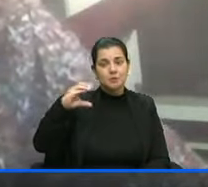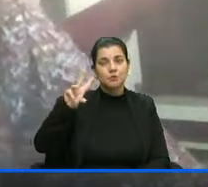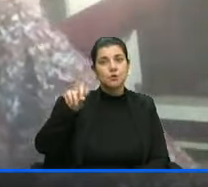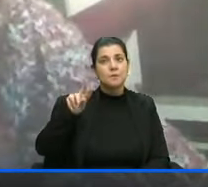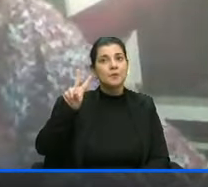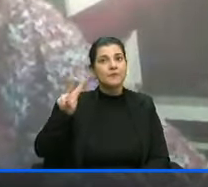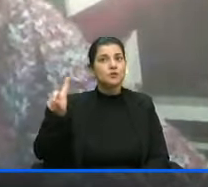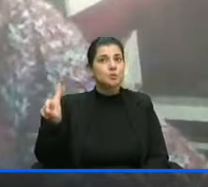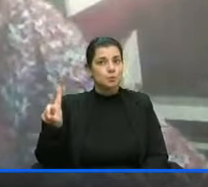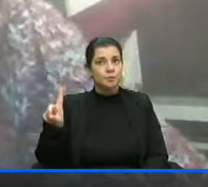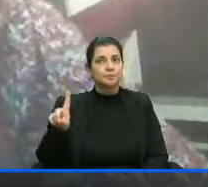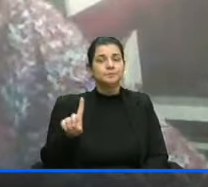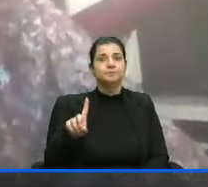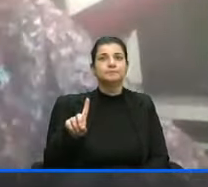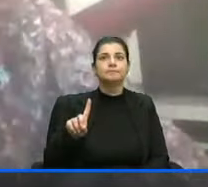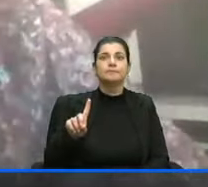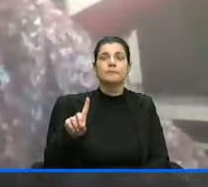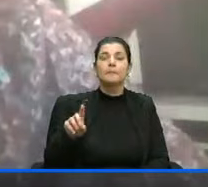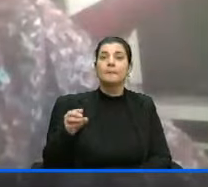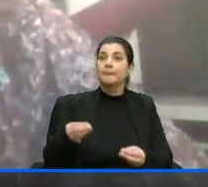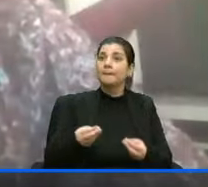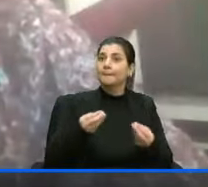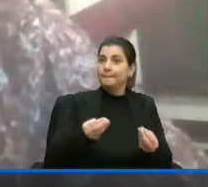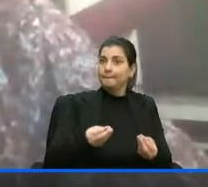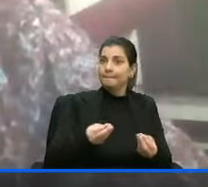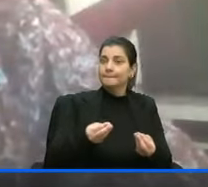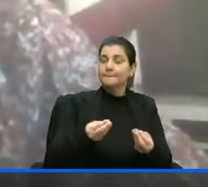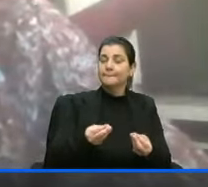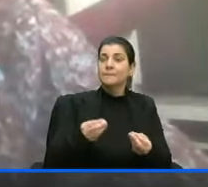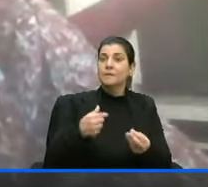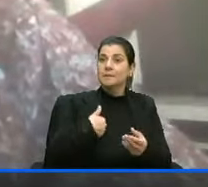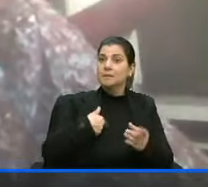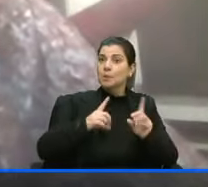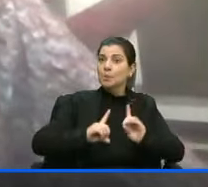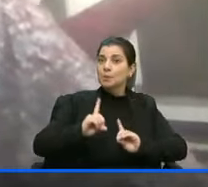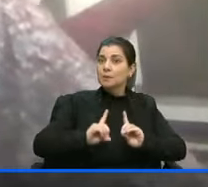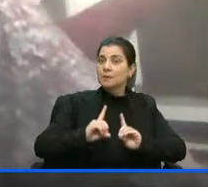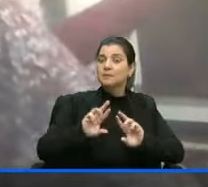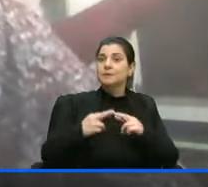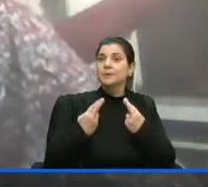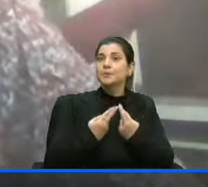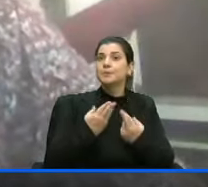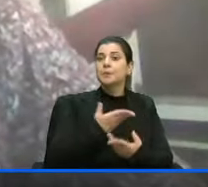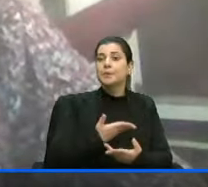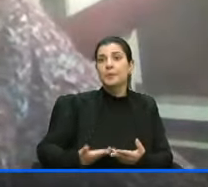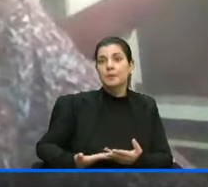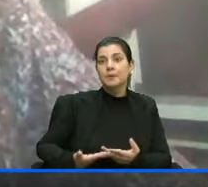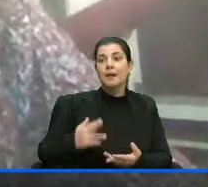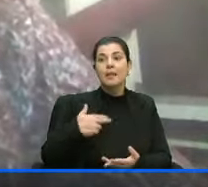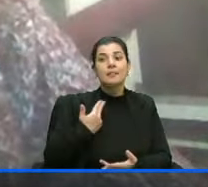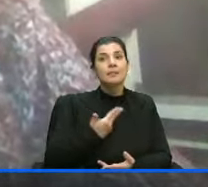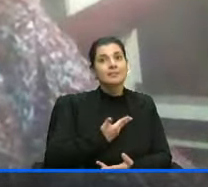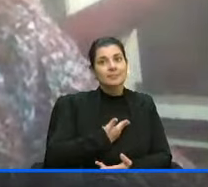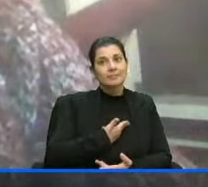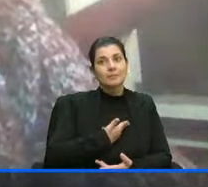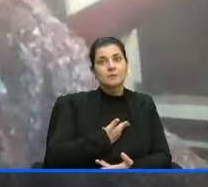2021, delegou para que eu coordenasse essa audiência pública. E